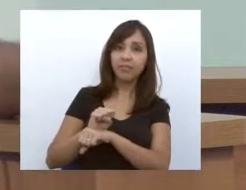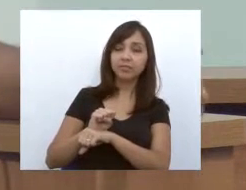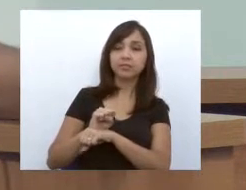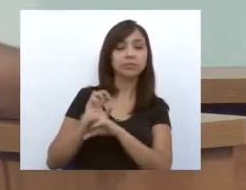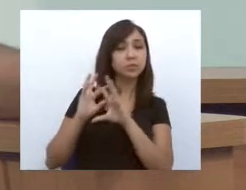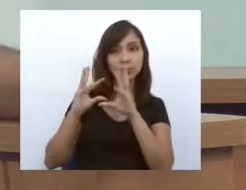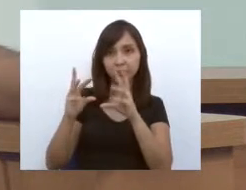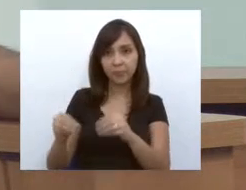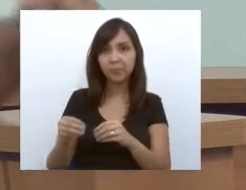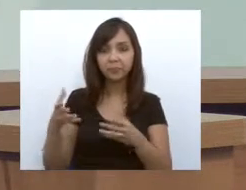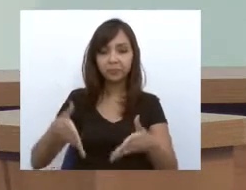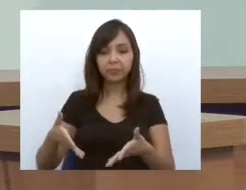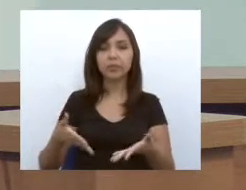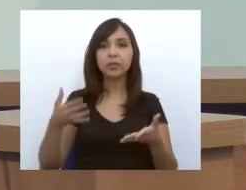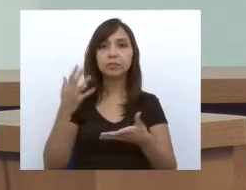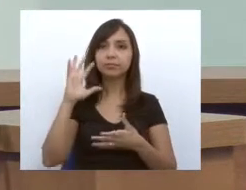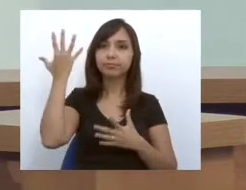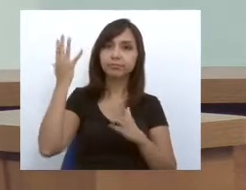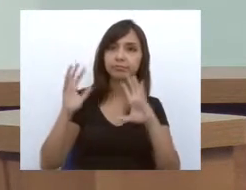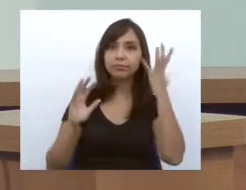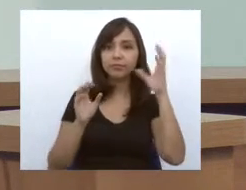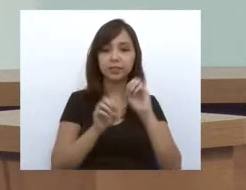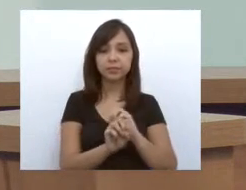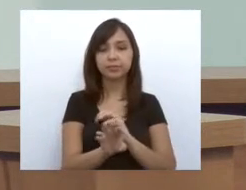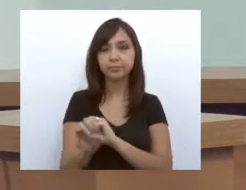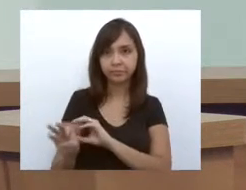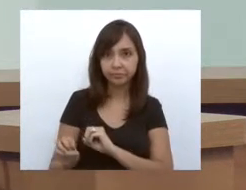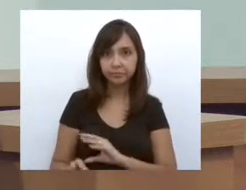tudo o que está acontecendo aqui em relação à educação.